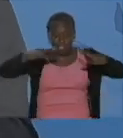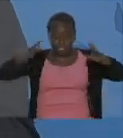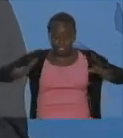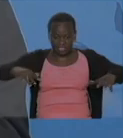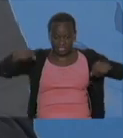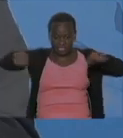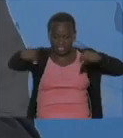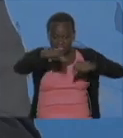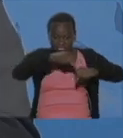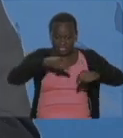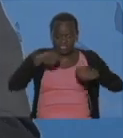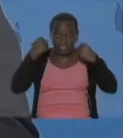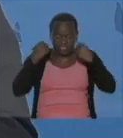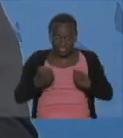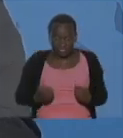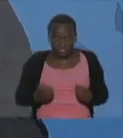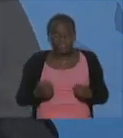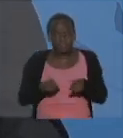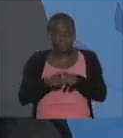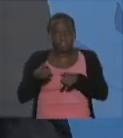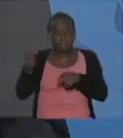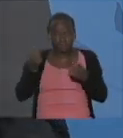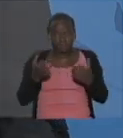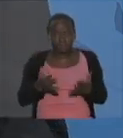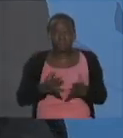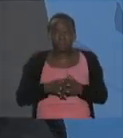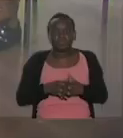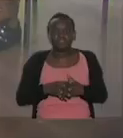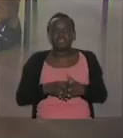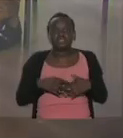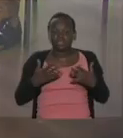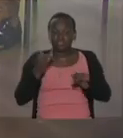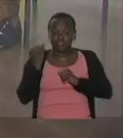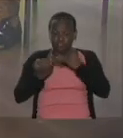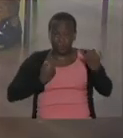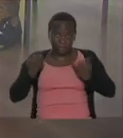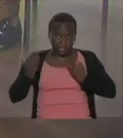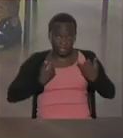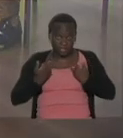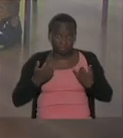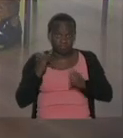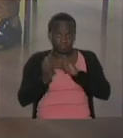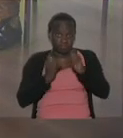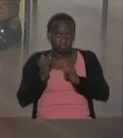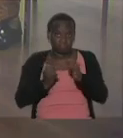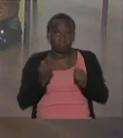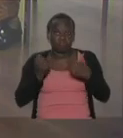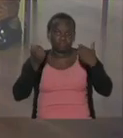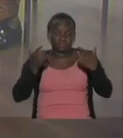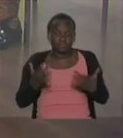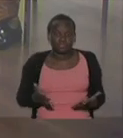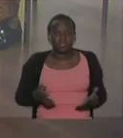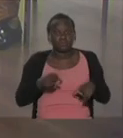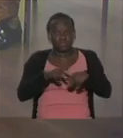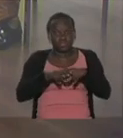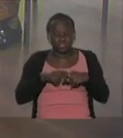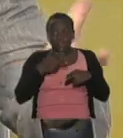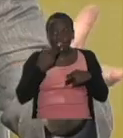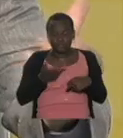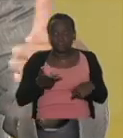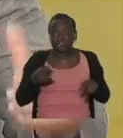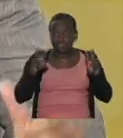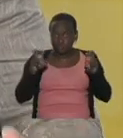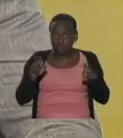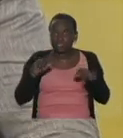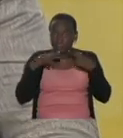lona o senhor tocou nesse assunto também Deputado é o o a informação que a gente tem né E isso que nos motivou a